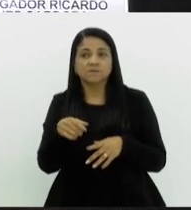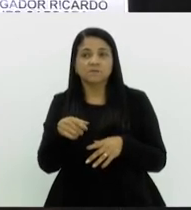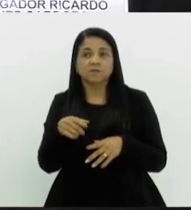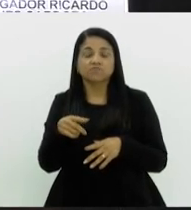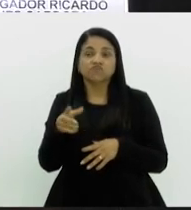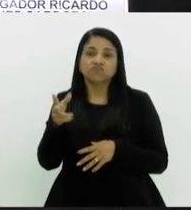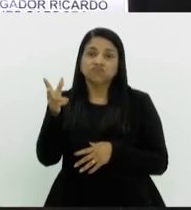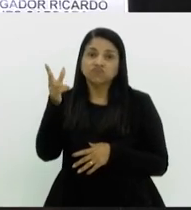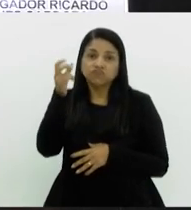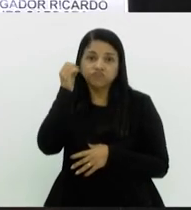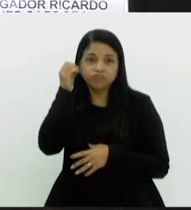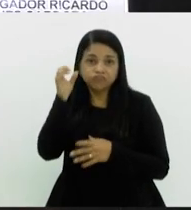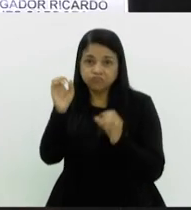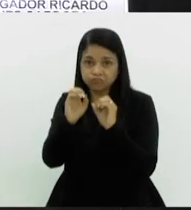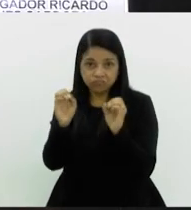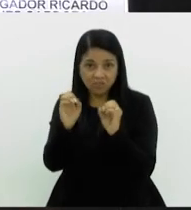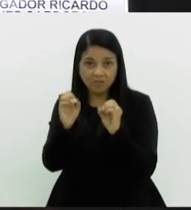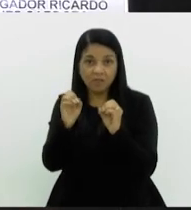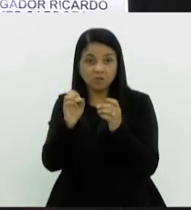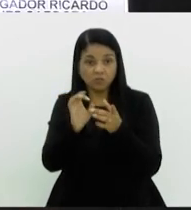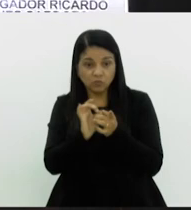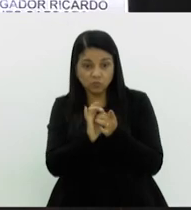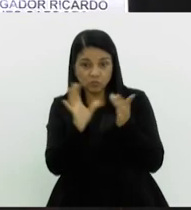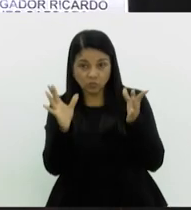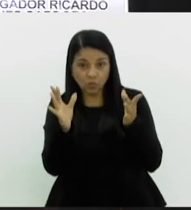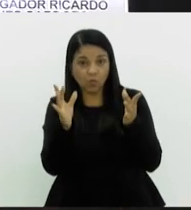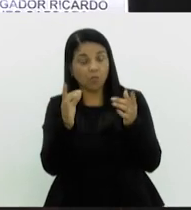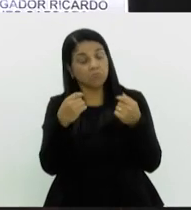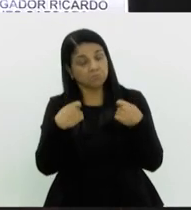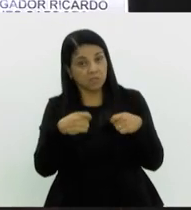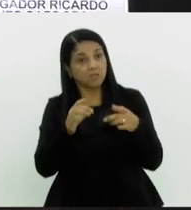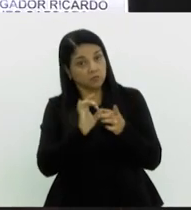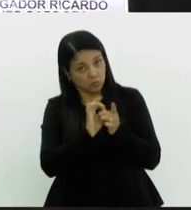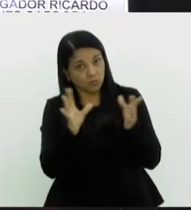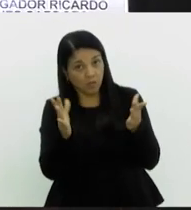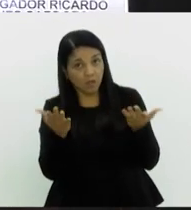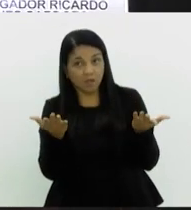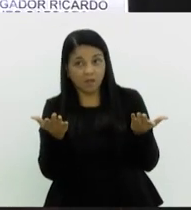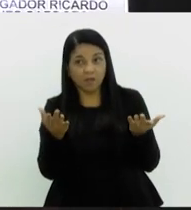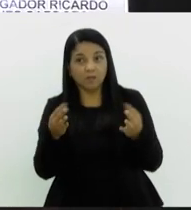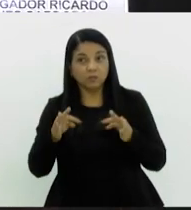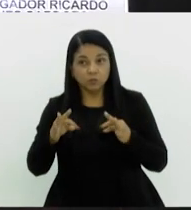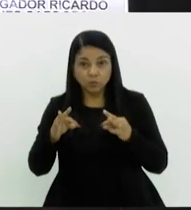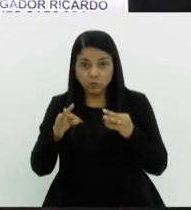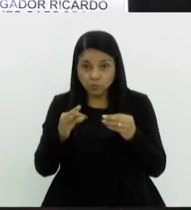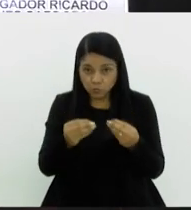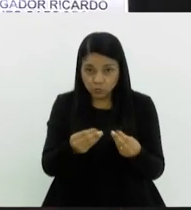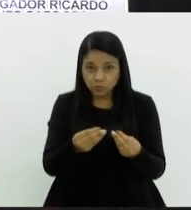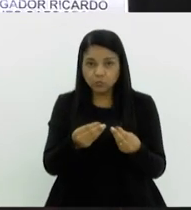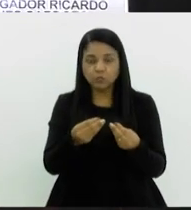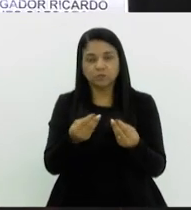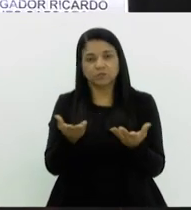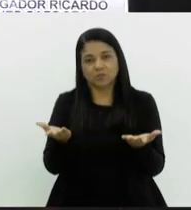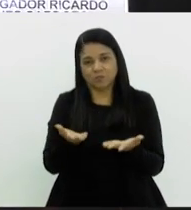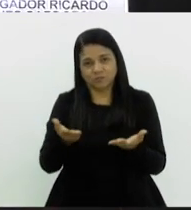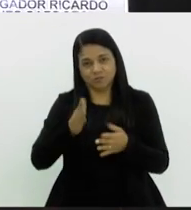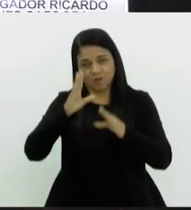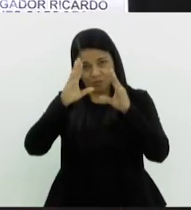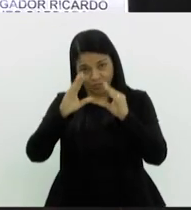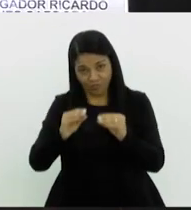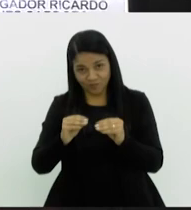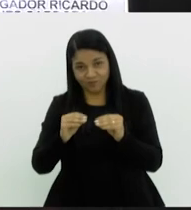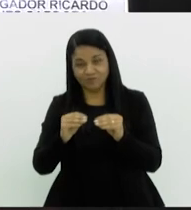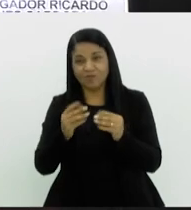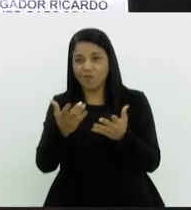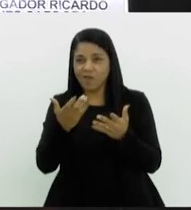E quando foi para soltar, nós teríamos que soltar. Então, tudo isso, nessa noite, eu quero